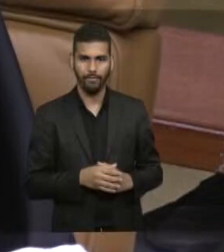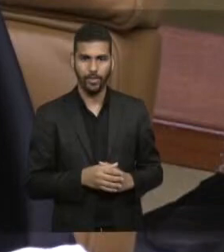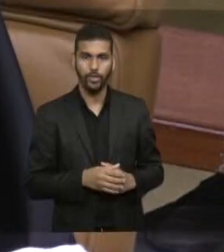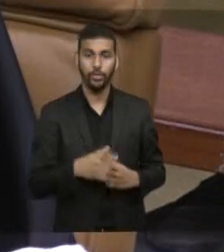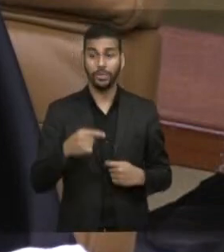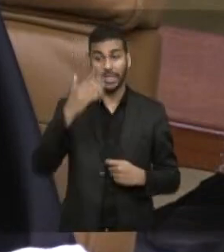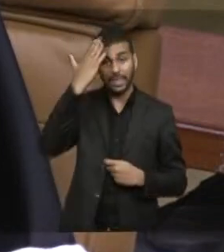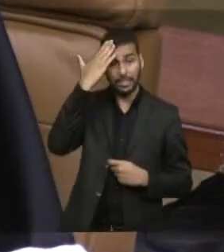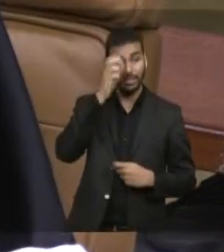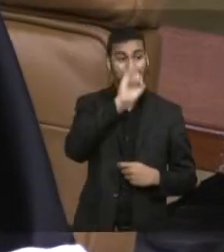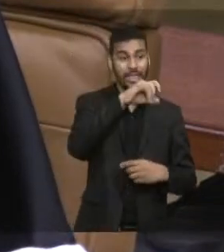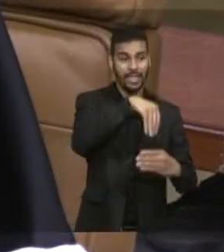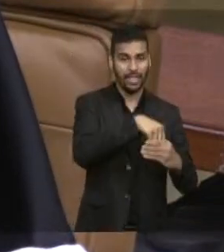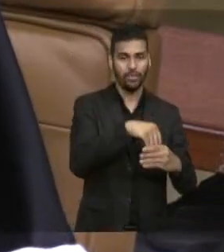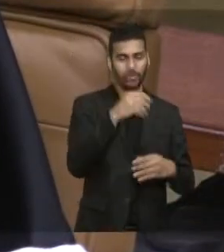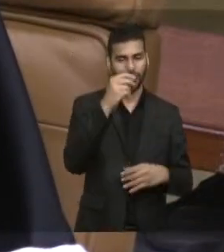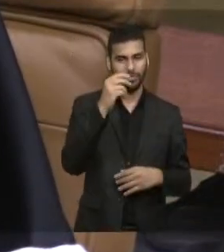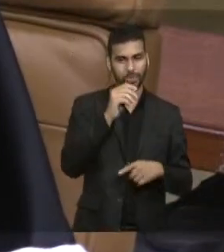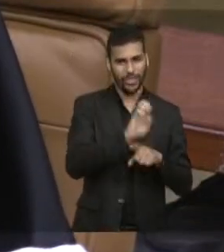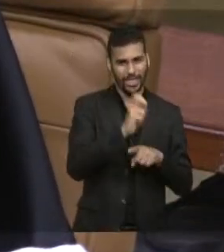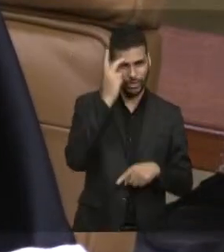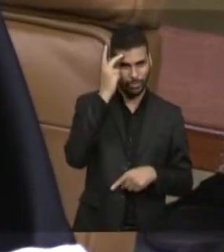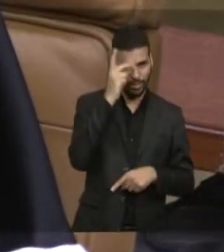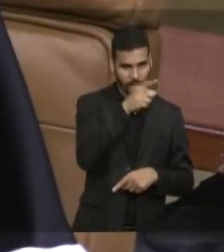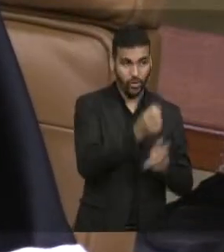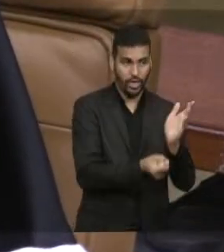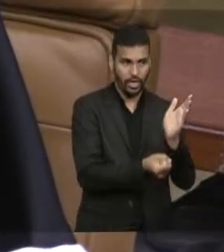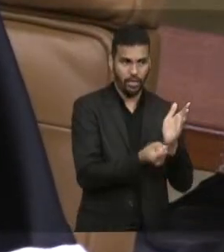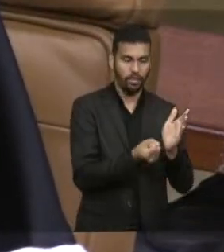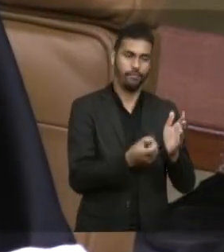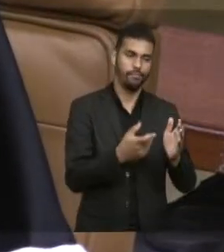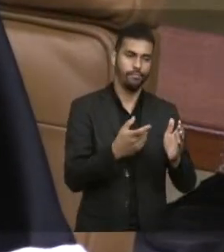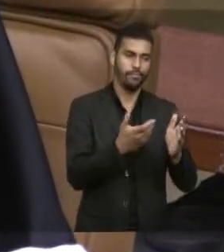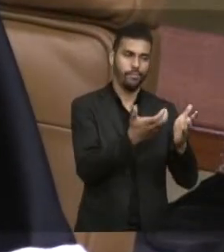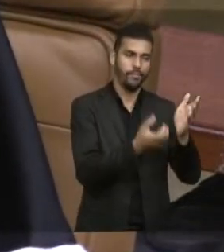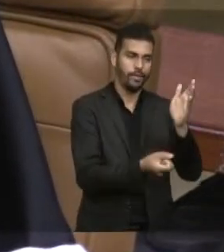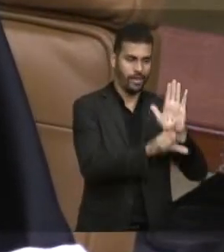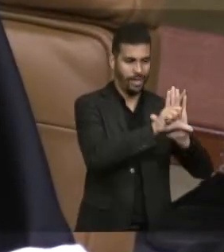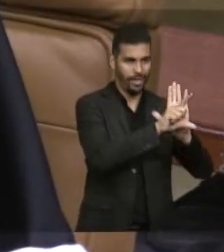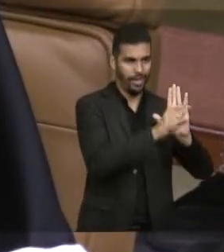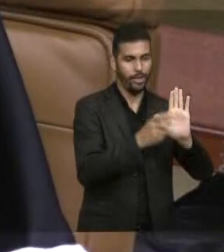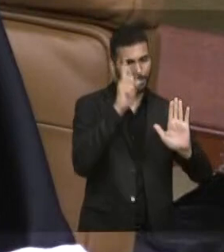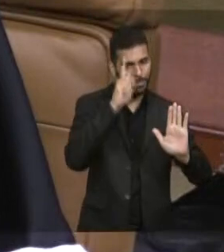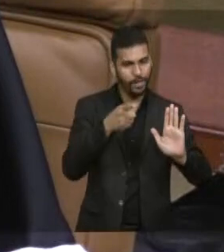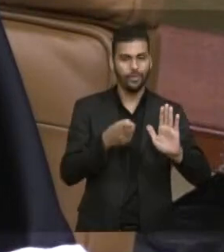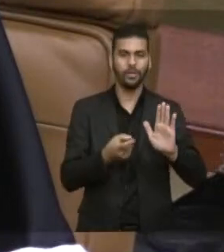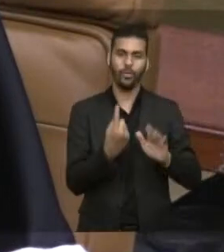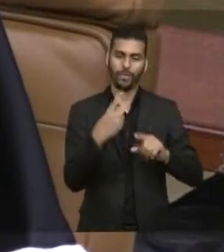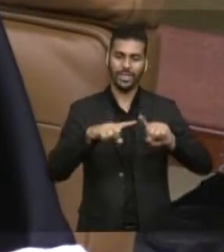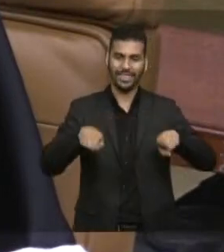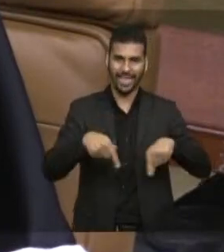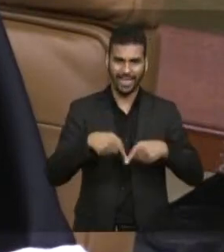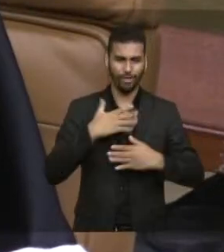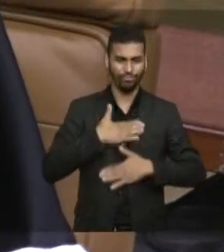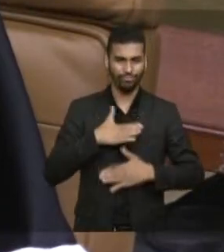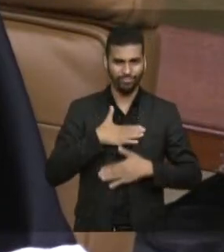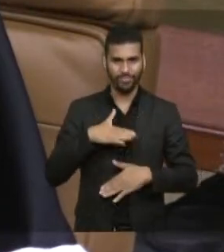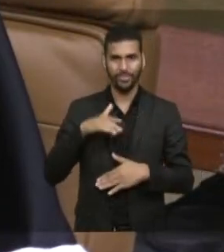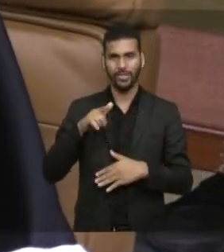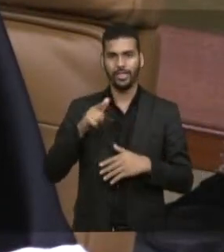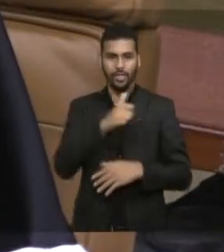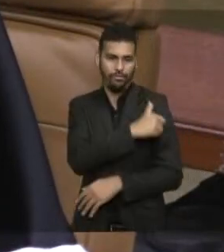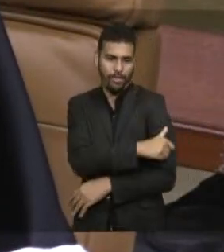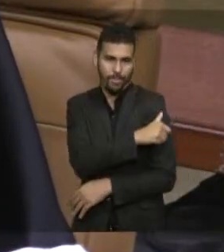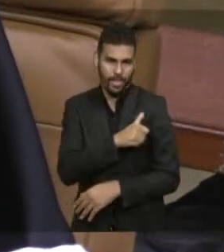alegador Estadual ao determinar a criação de uma sala de descompressão para ser utilizado pelos enfermeiros